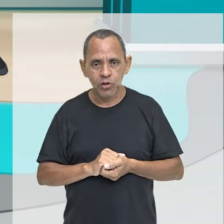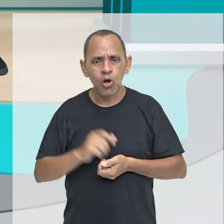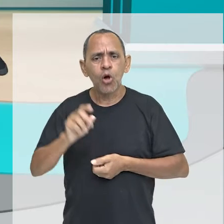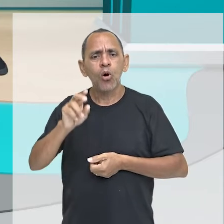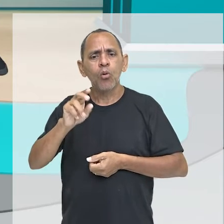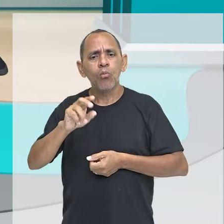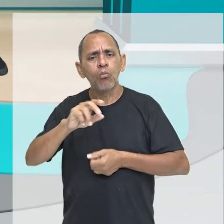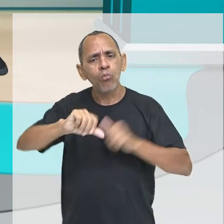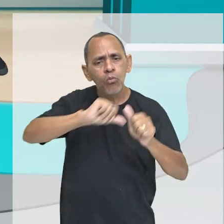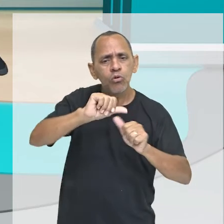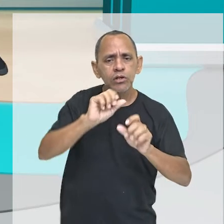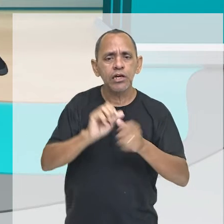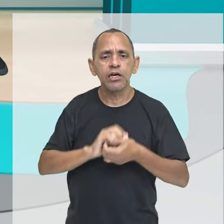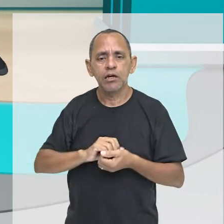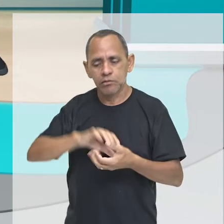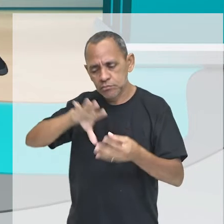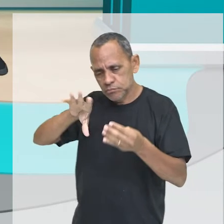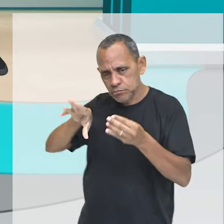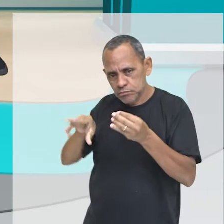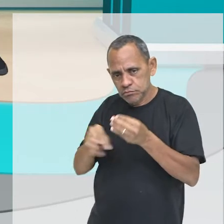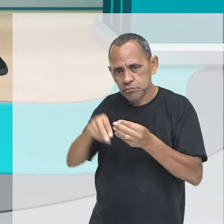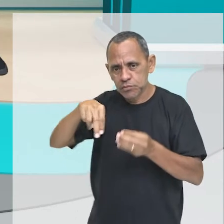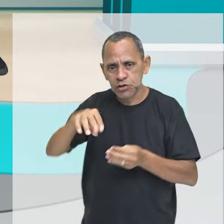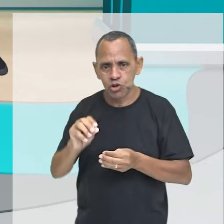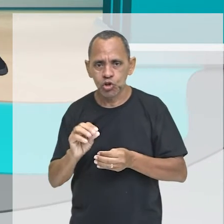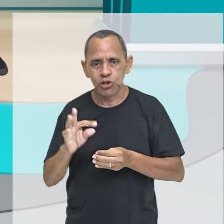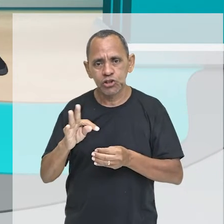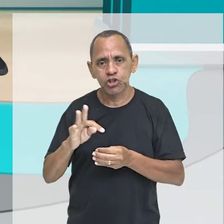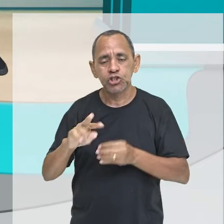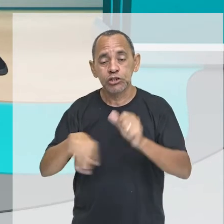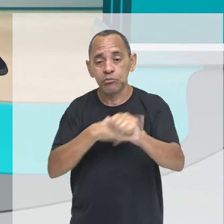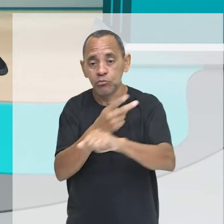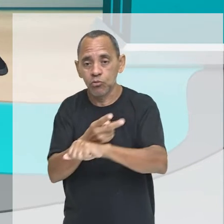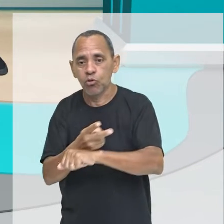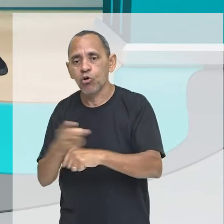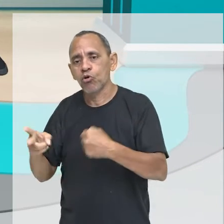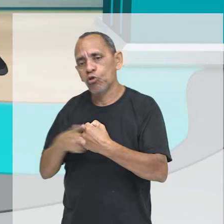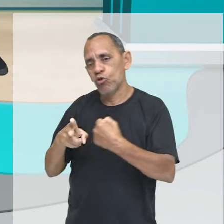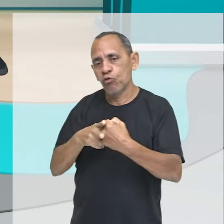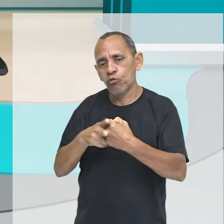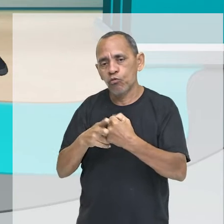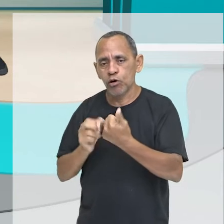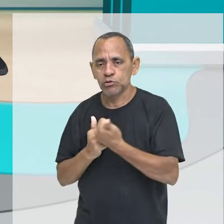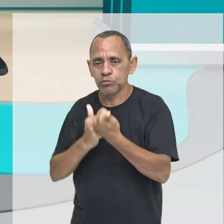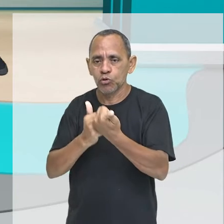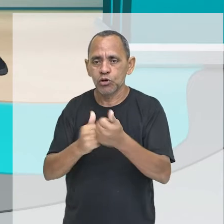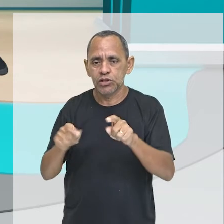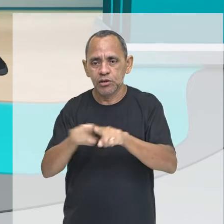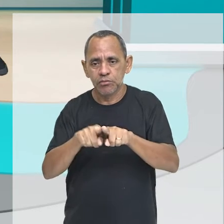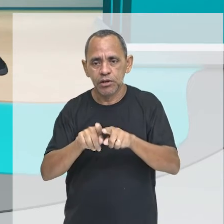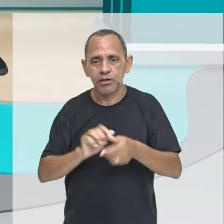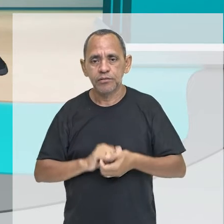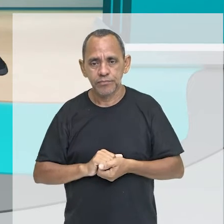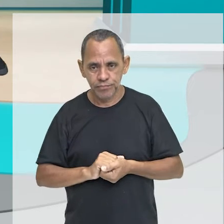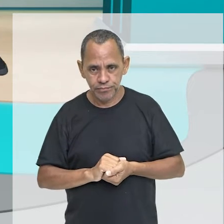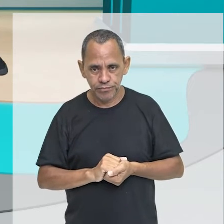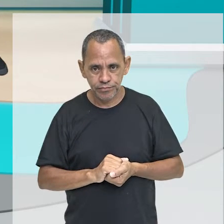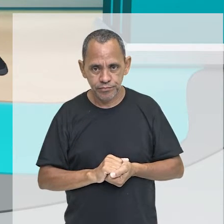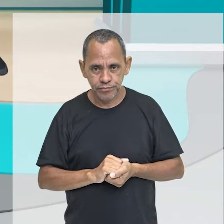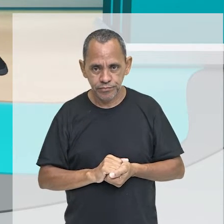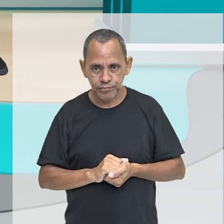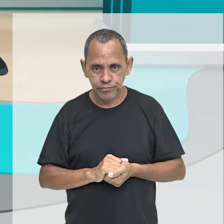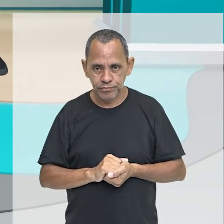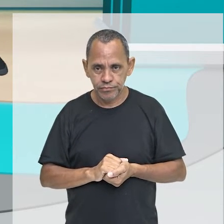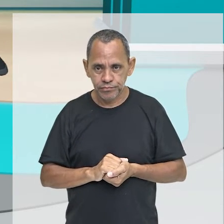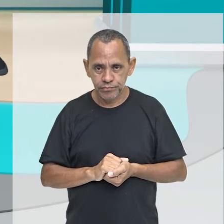muda é a presença do not logo após o verbo modal, certo? porque o verbo modal é verbo auxiliar, então é ele que recebe